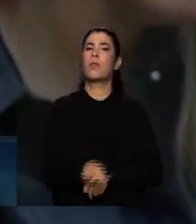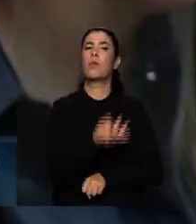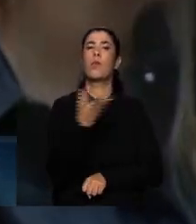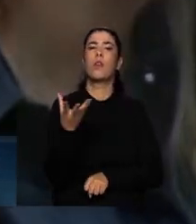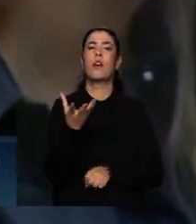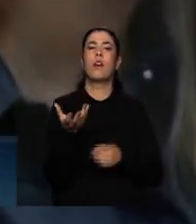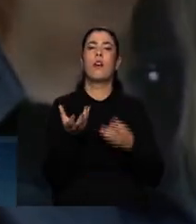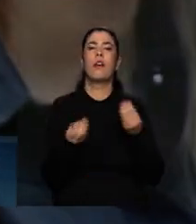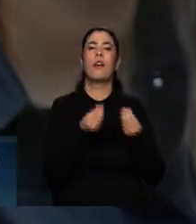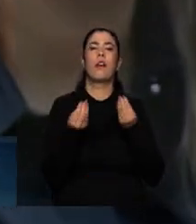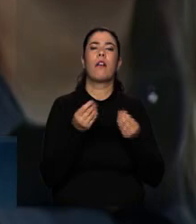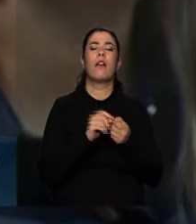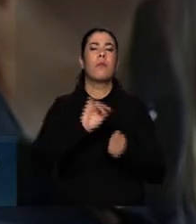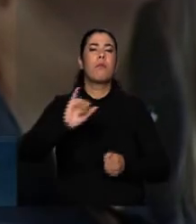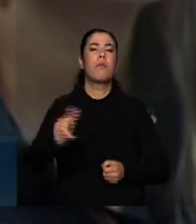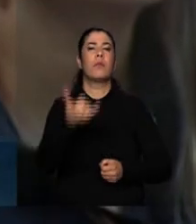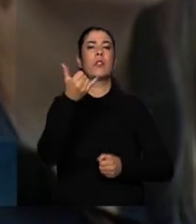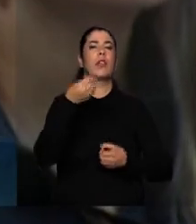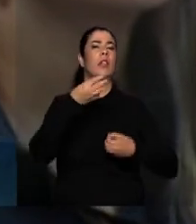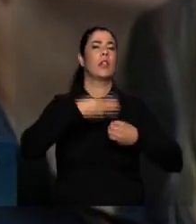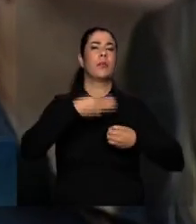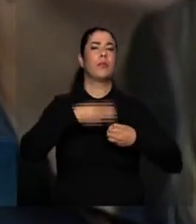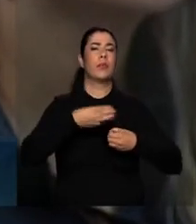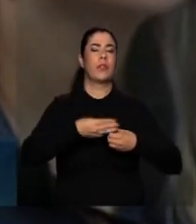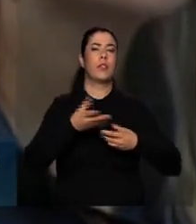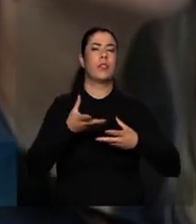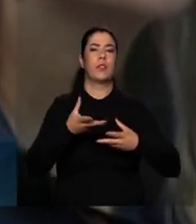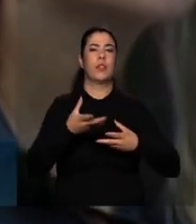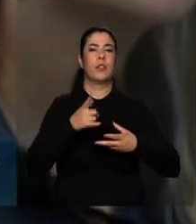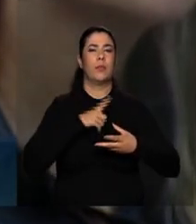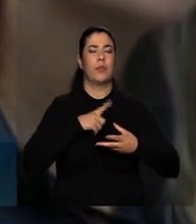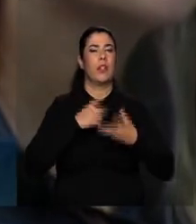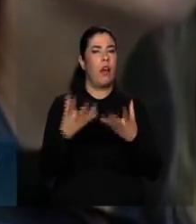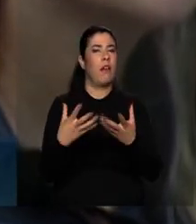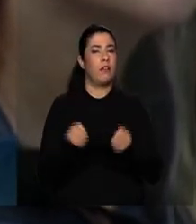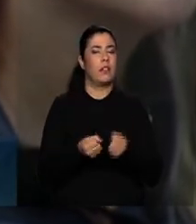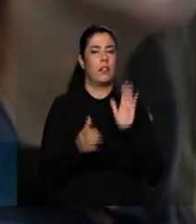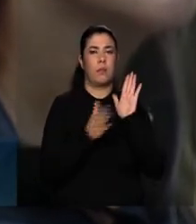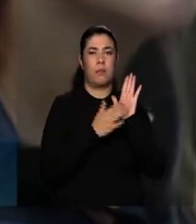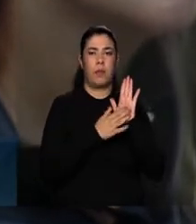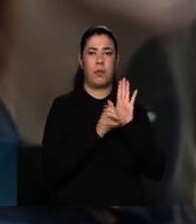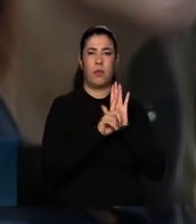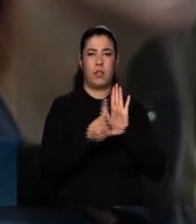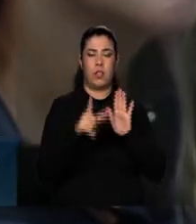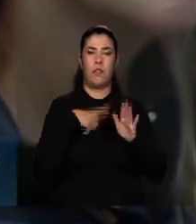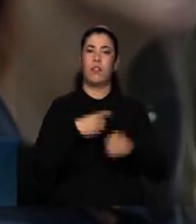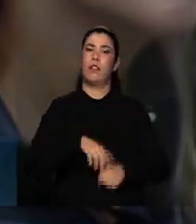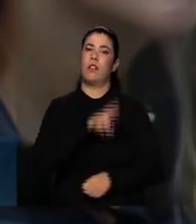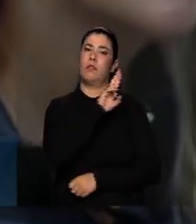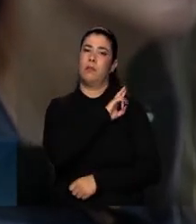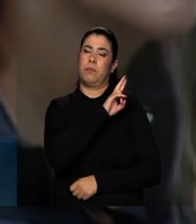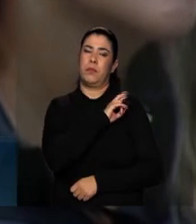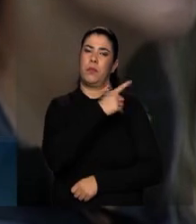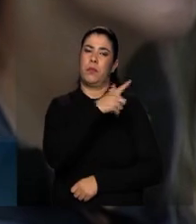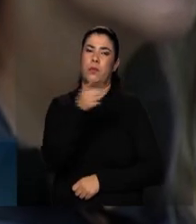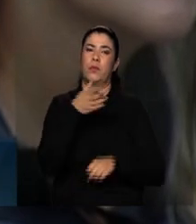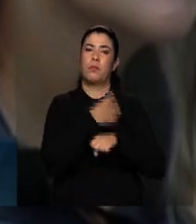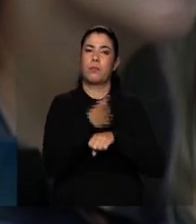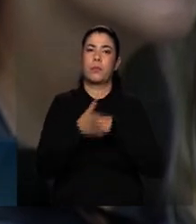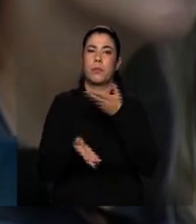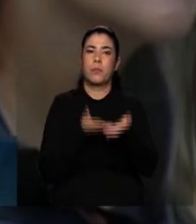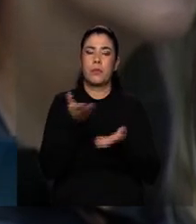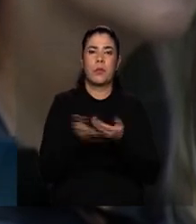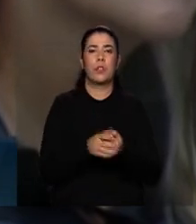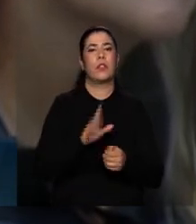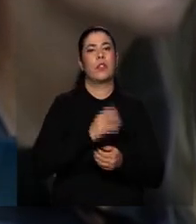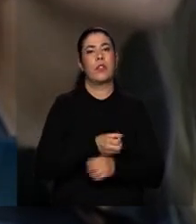aconteça? Qual é a vantagem para o município de aderir? Quer dizer, ele vai ter que se comprometer com determinados investimentos, né? Por